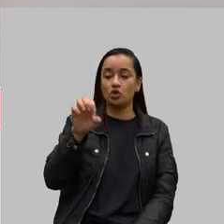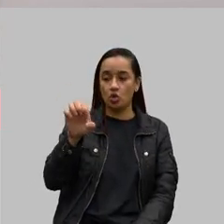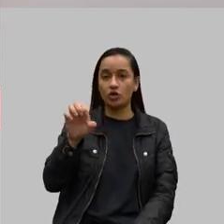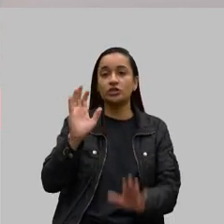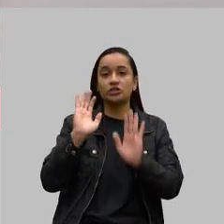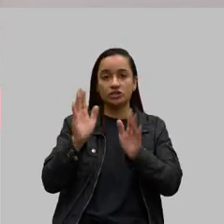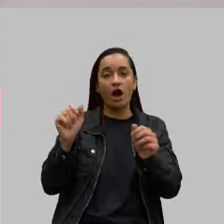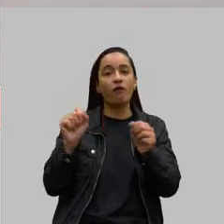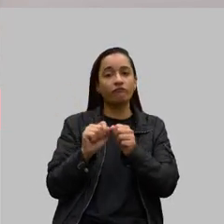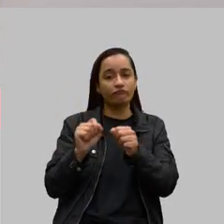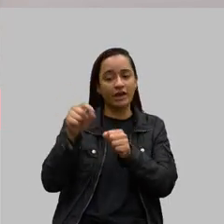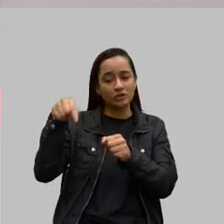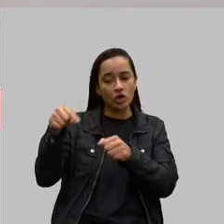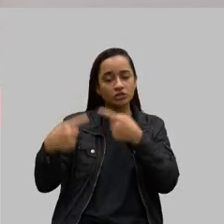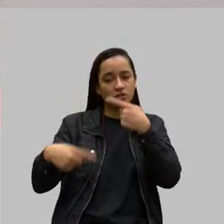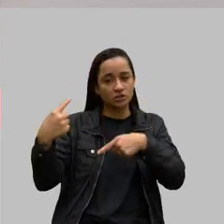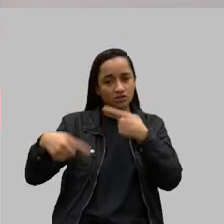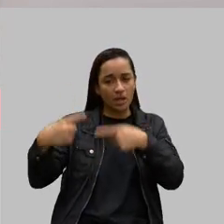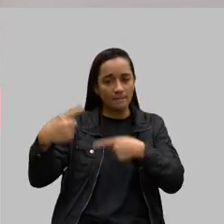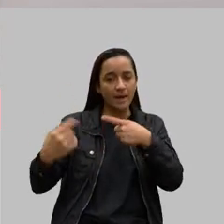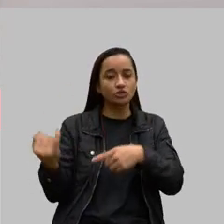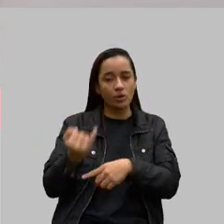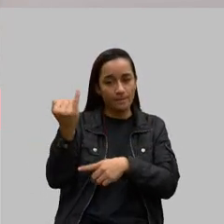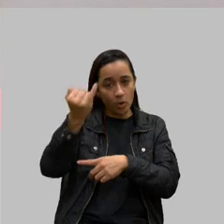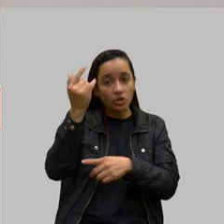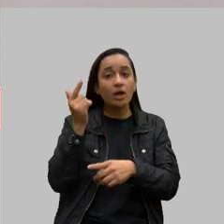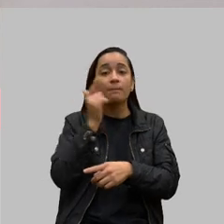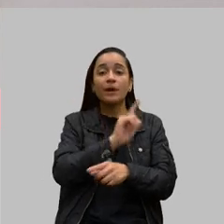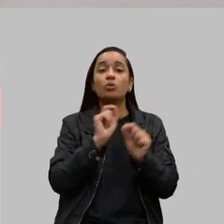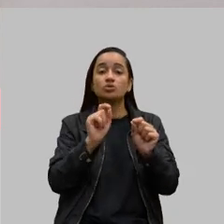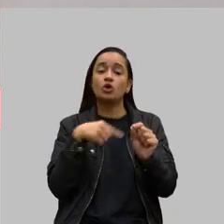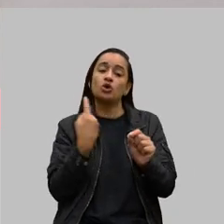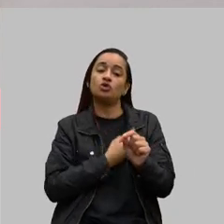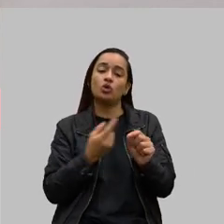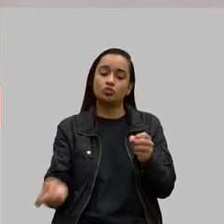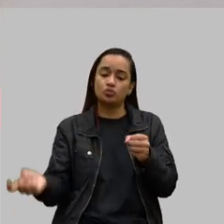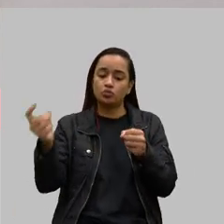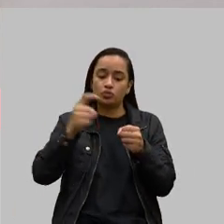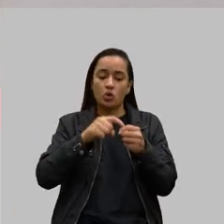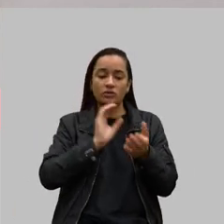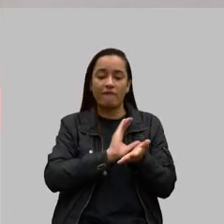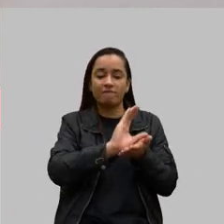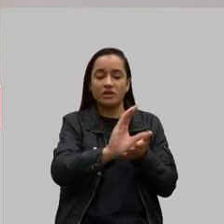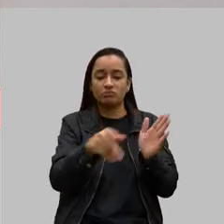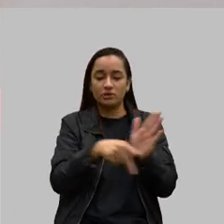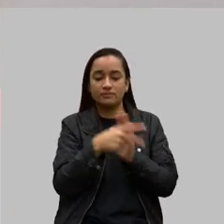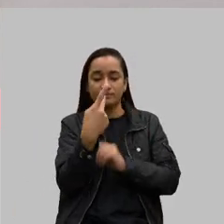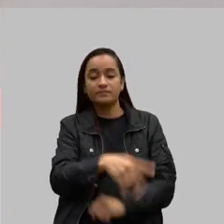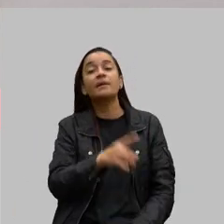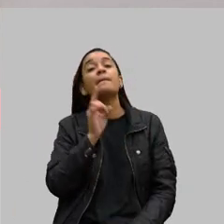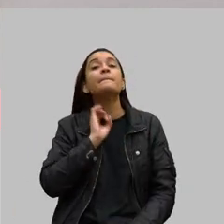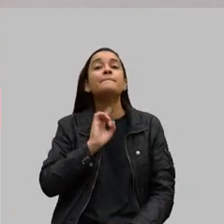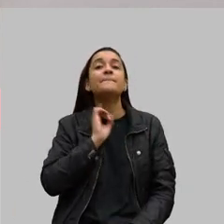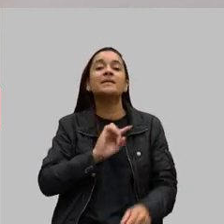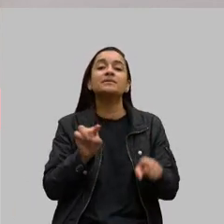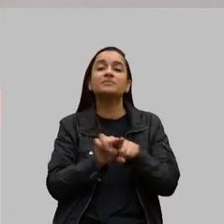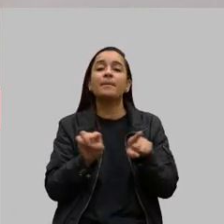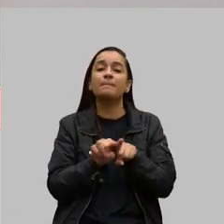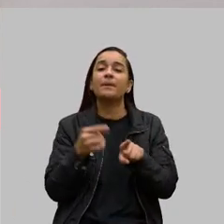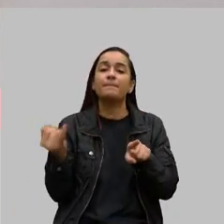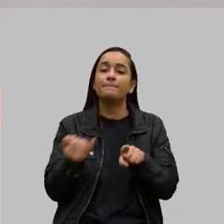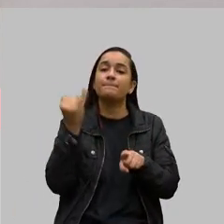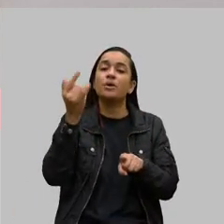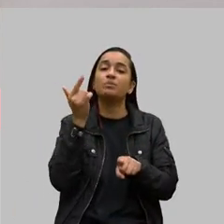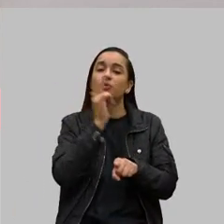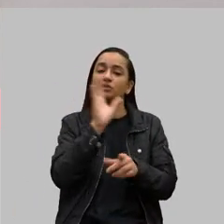importante eh para que a gente realmente retomasse os investimentos para Minas Gerais importante para que realmente nós